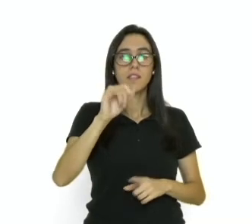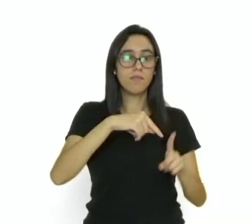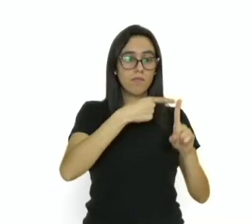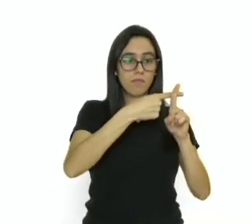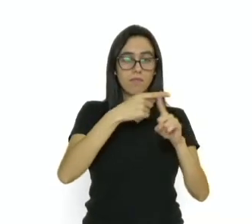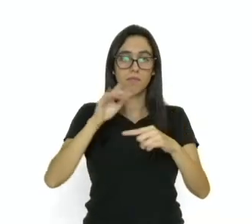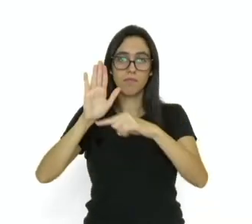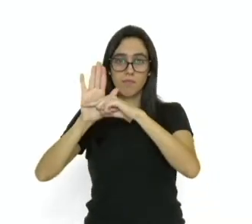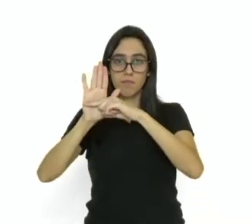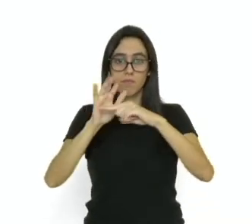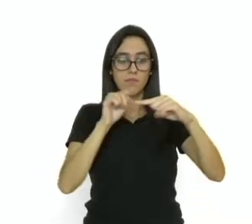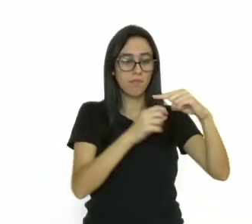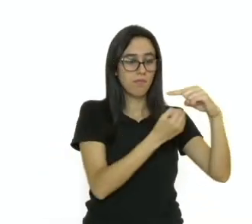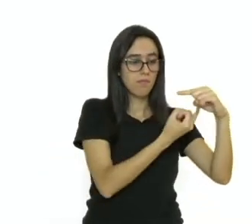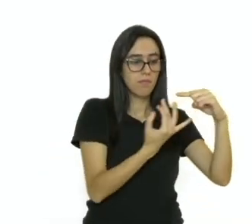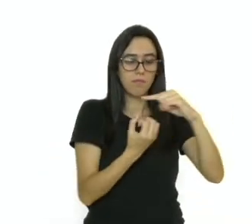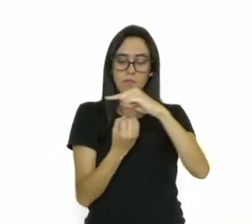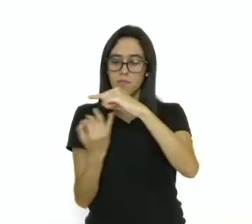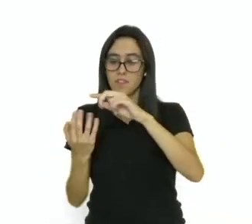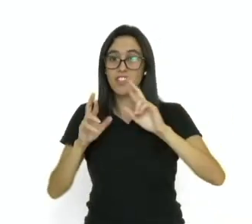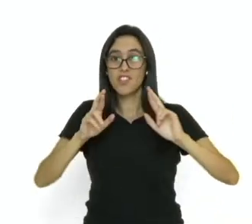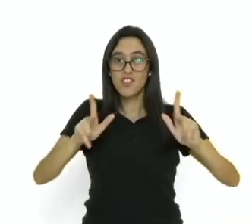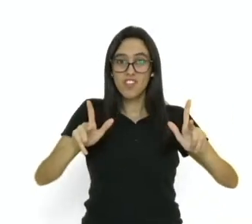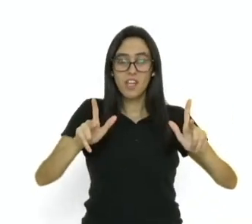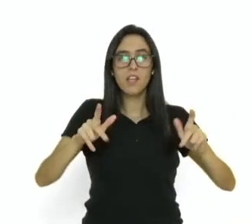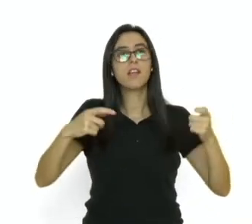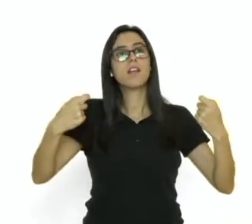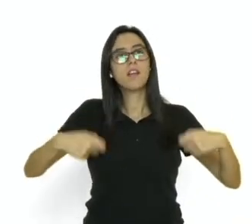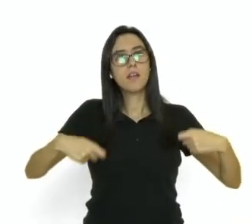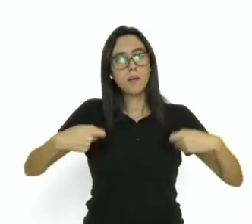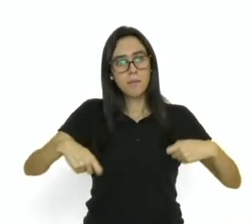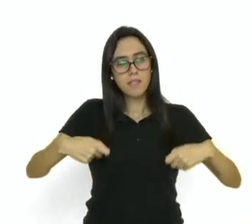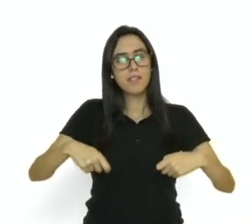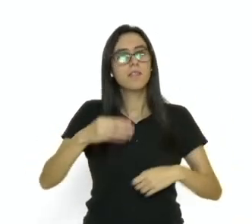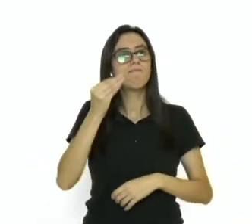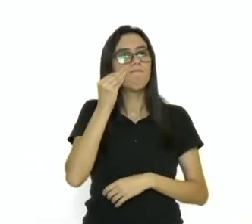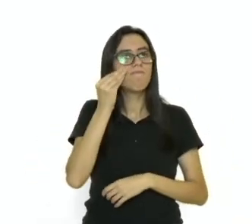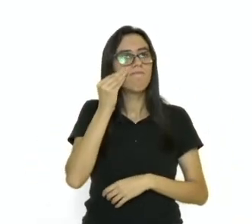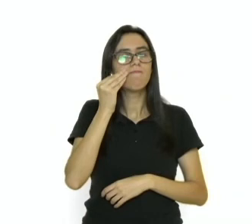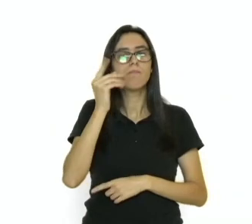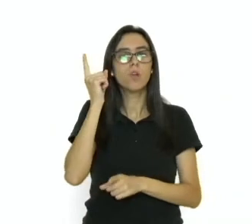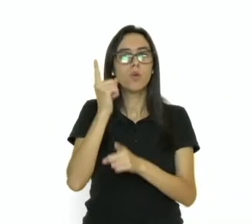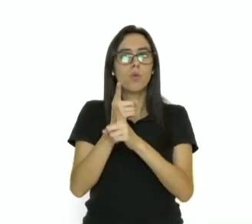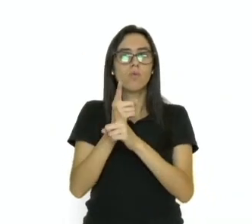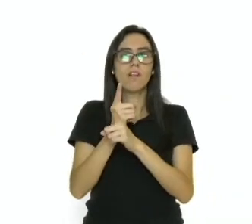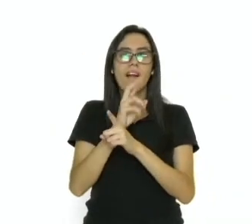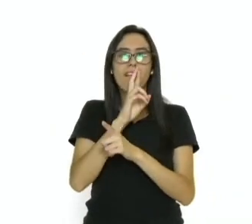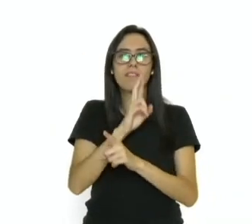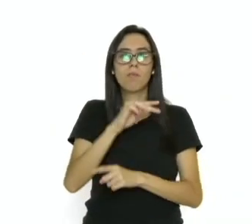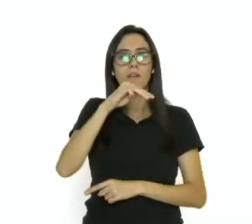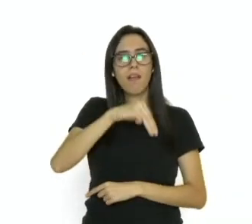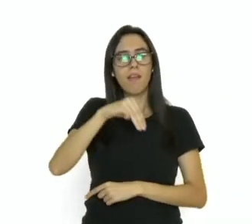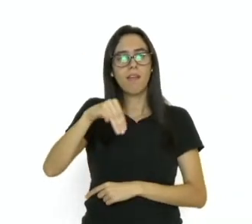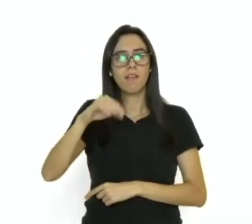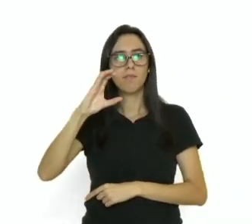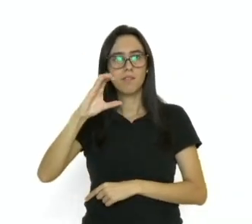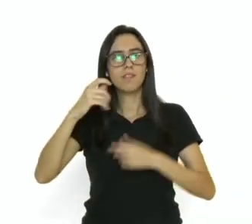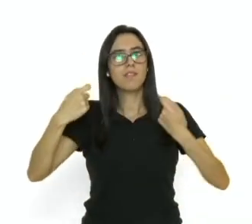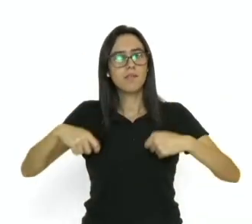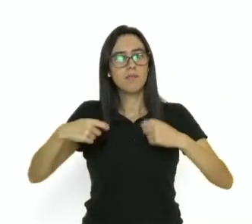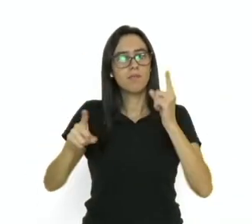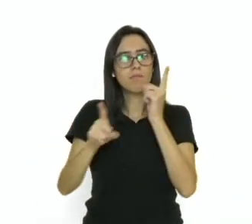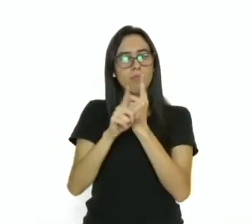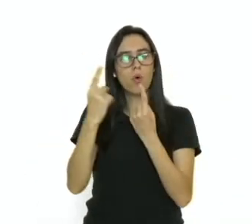de frações com denominadores diferentes, podemos buscar as frações equivalentes, encontrando o denominador